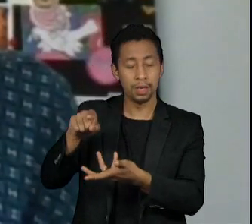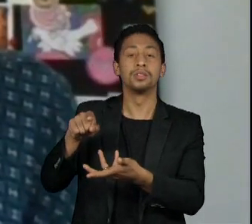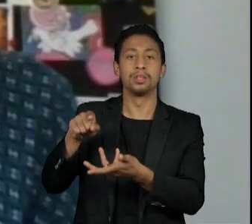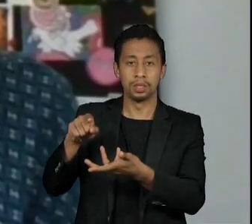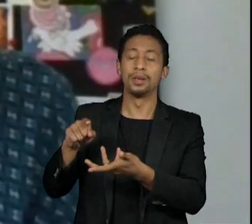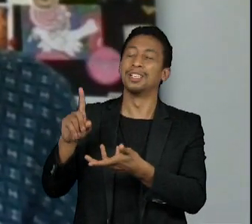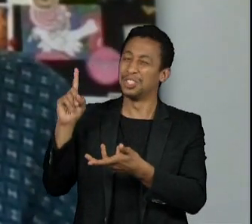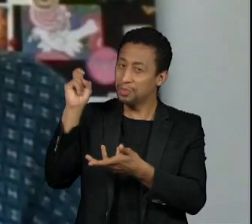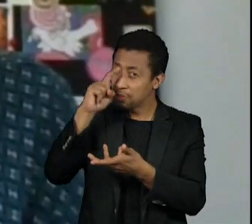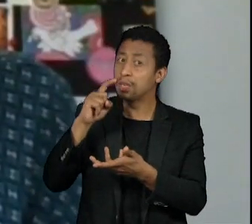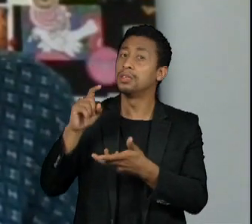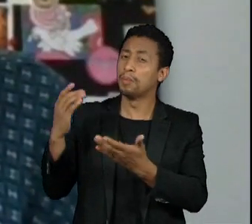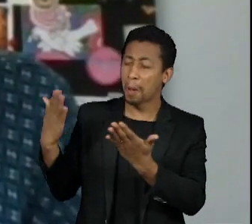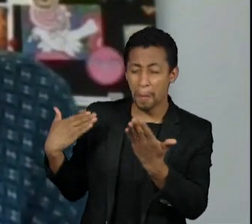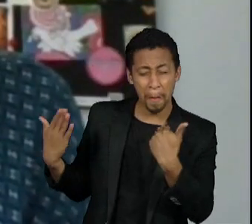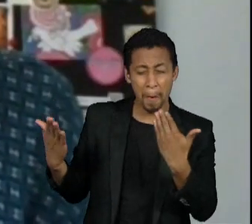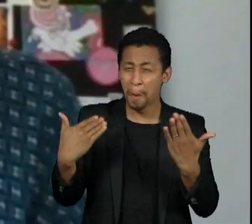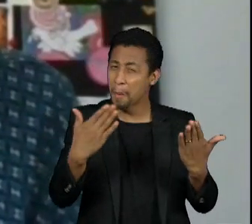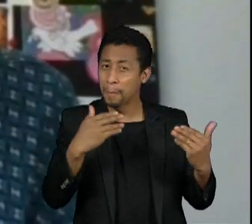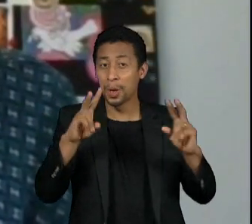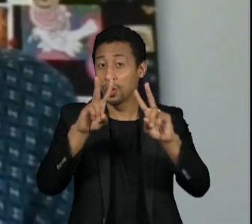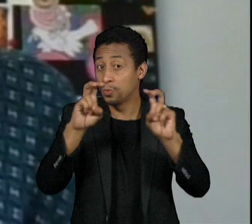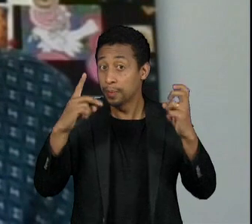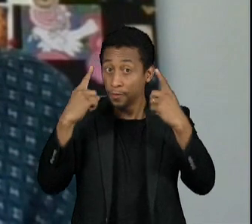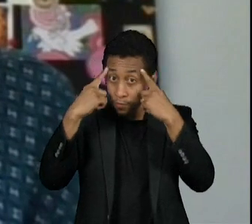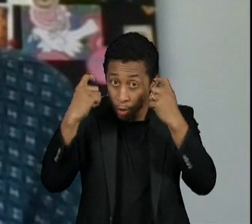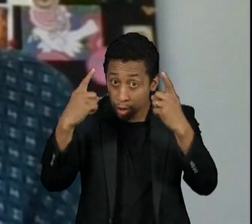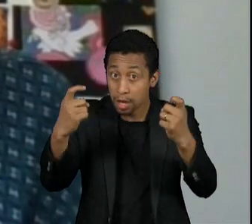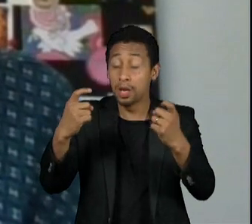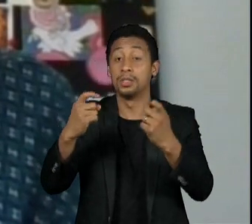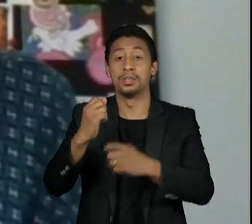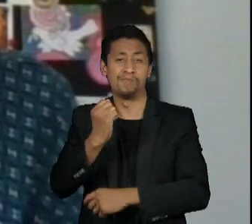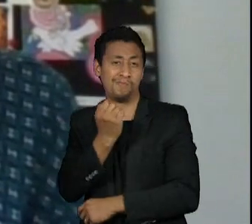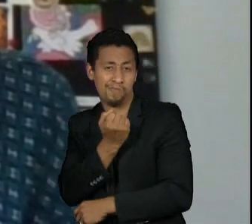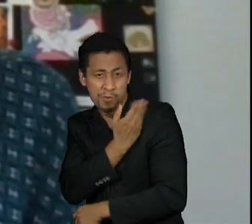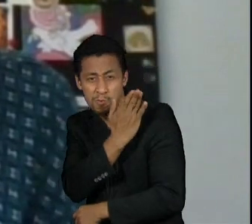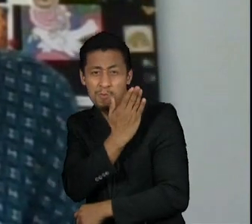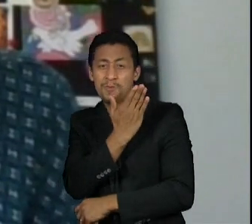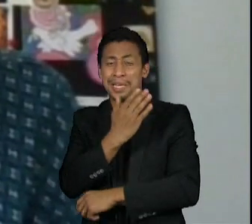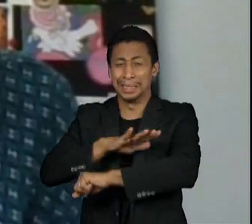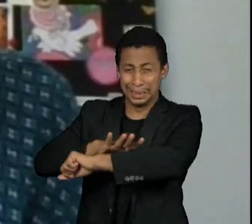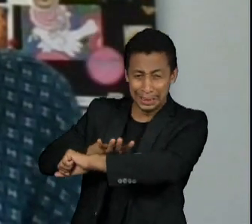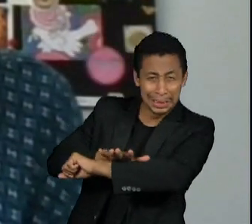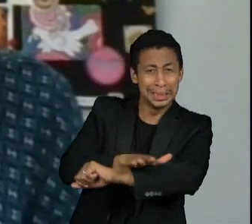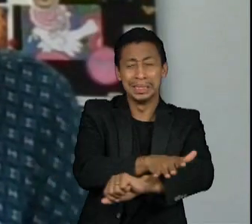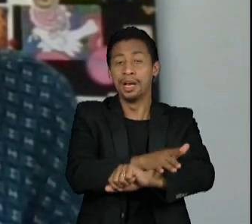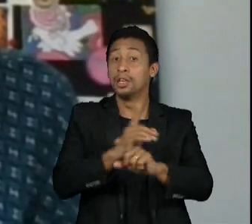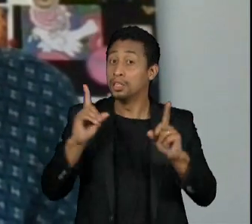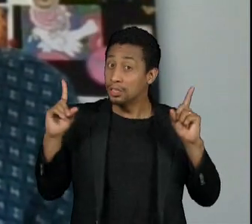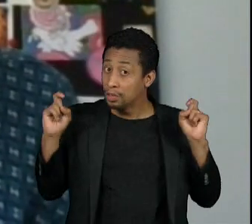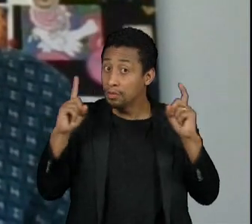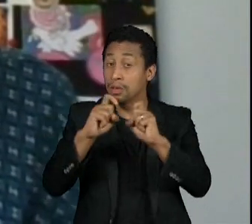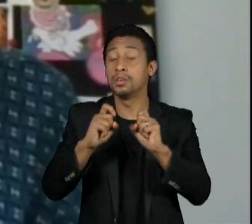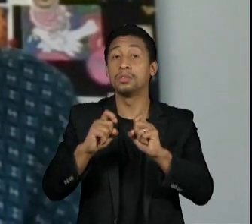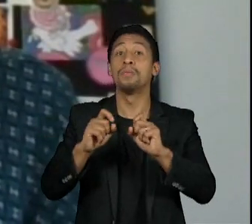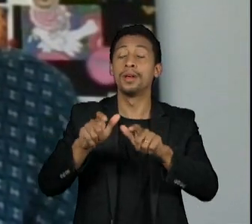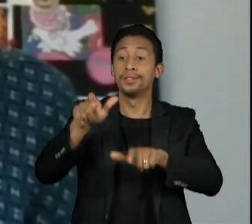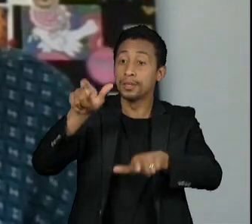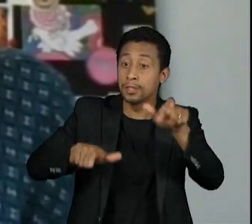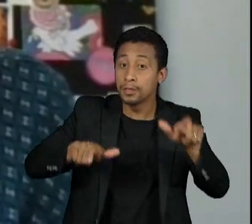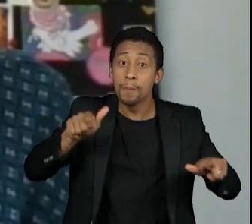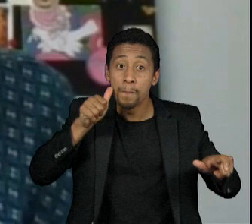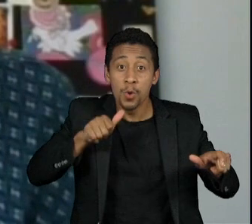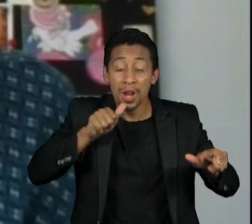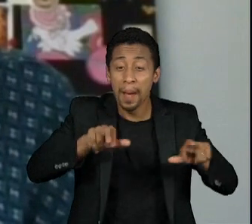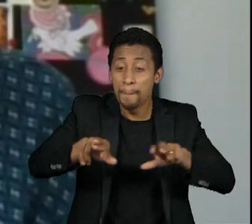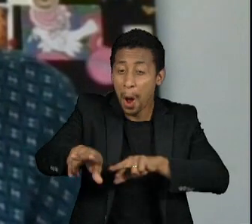tema da violência, da discriminação, é preciso lembrar também a diversidade dessas meninas. Ser mulher não é igual num